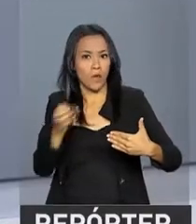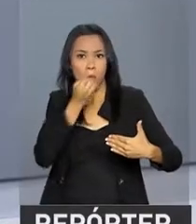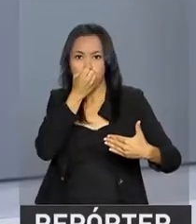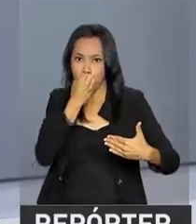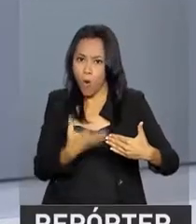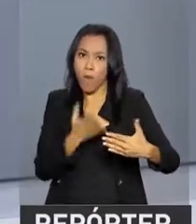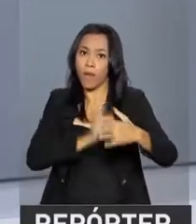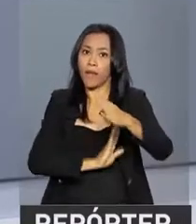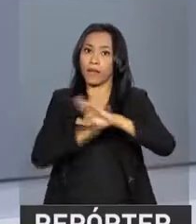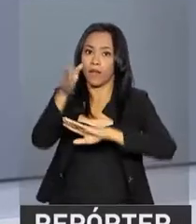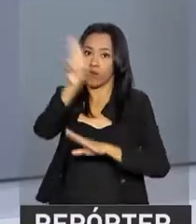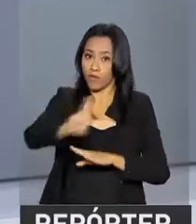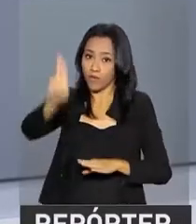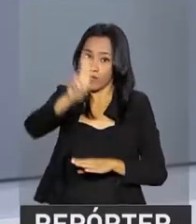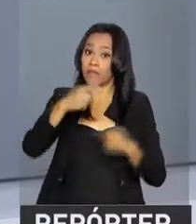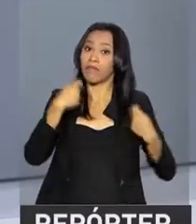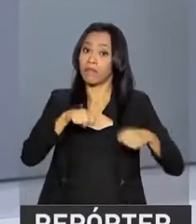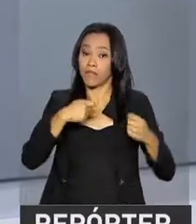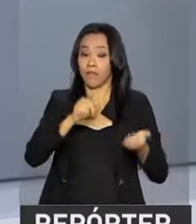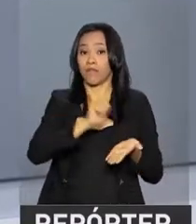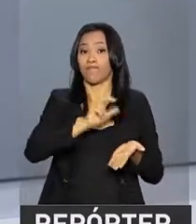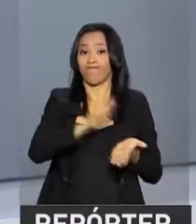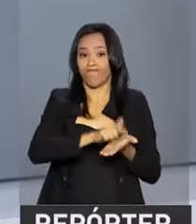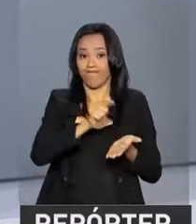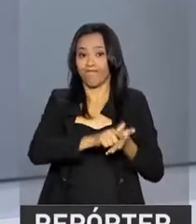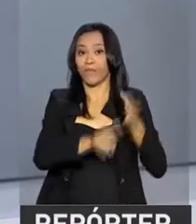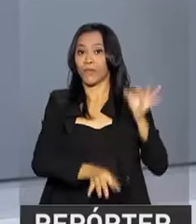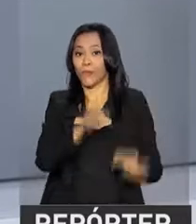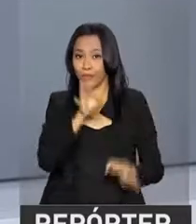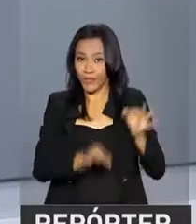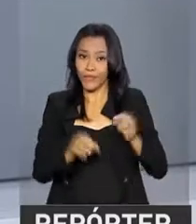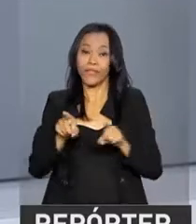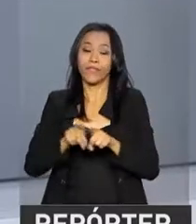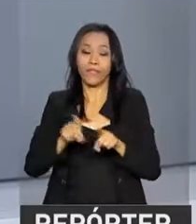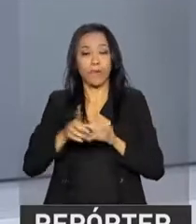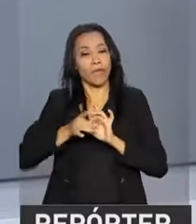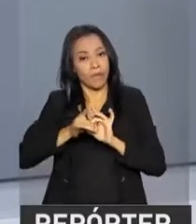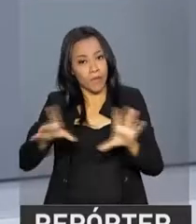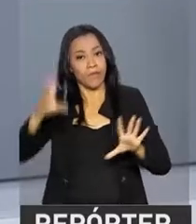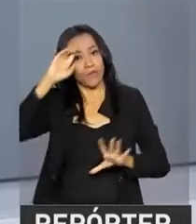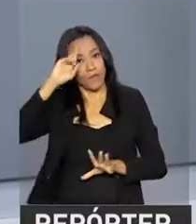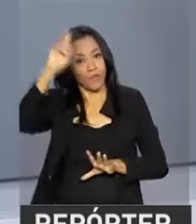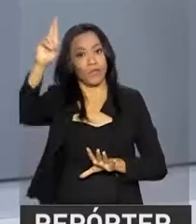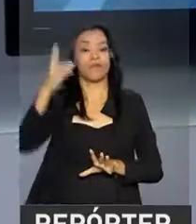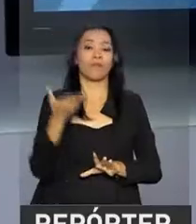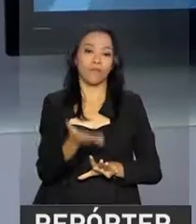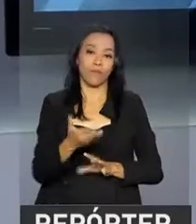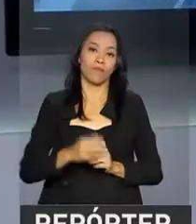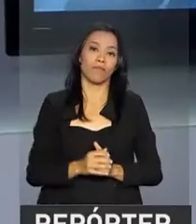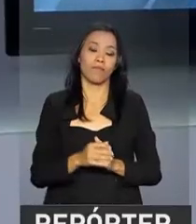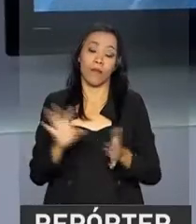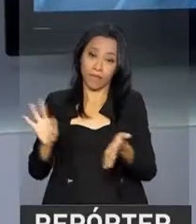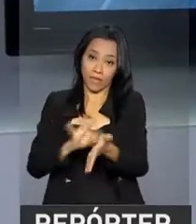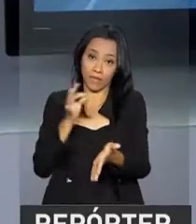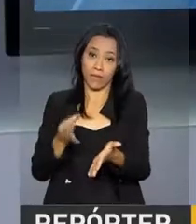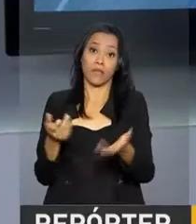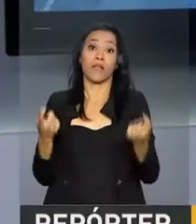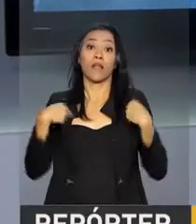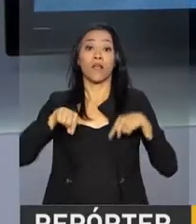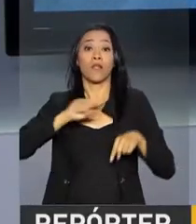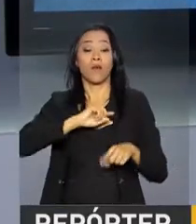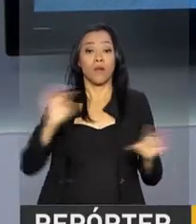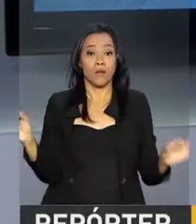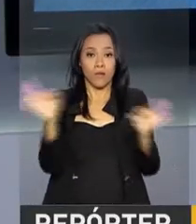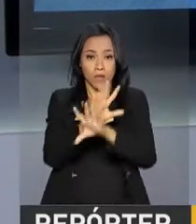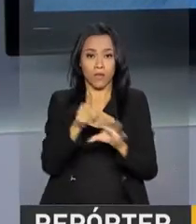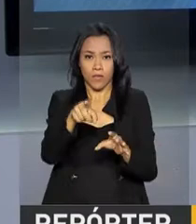superior dependerão de autorização judicial e do diretor do presídio para fazer a matrícula. Nós ficamos por aqui. Você pode